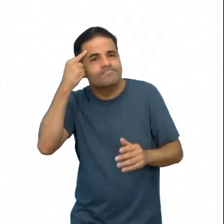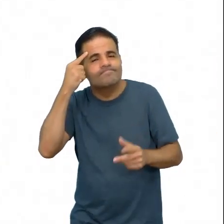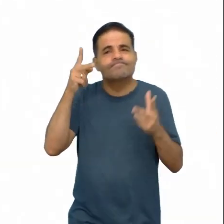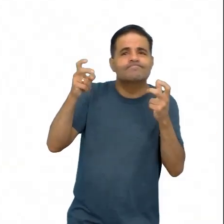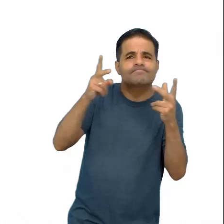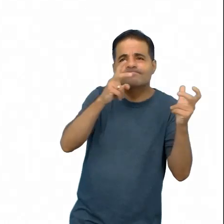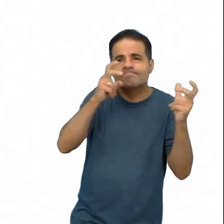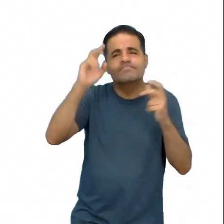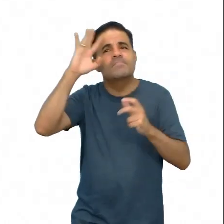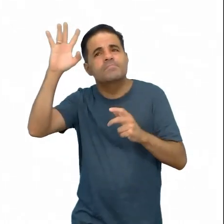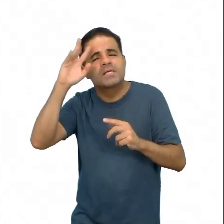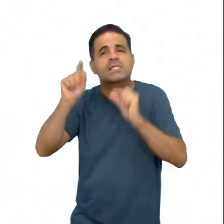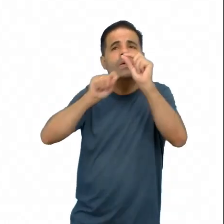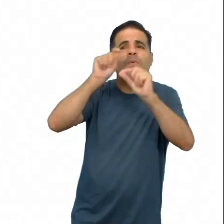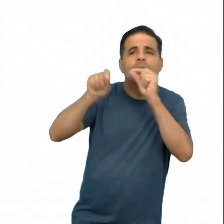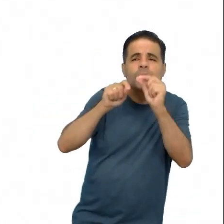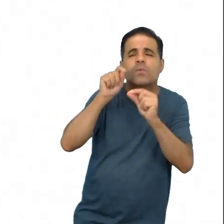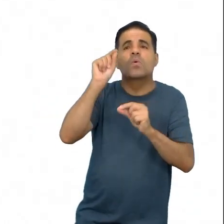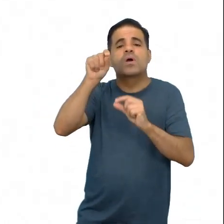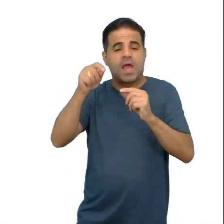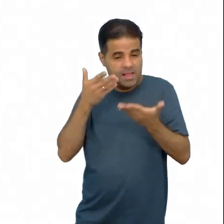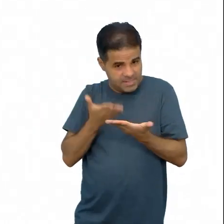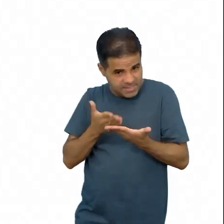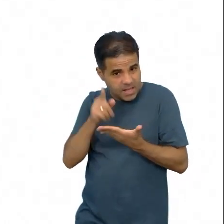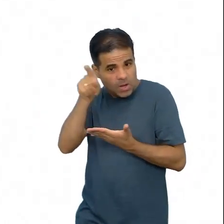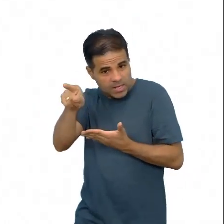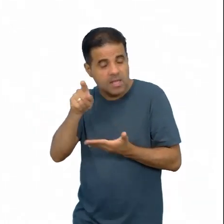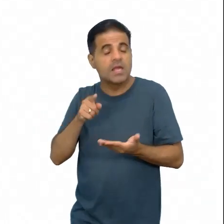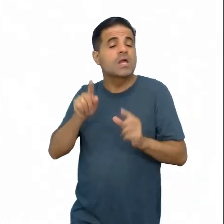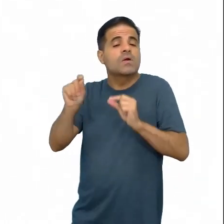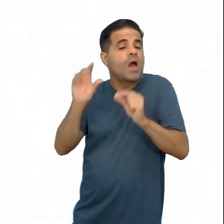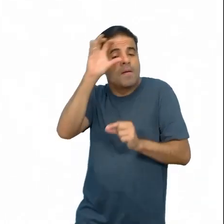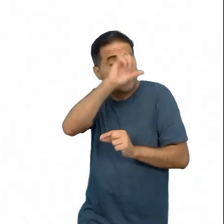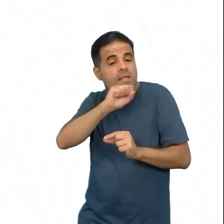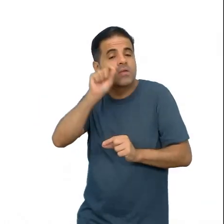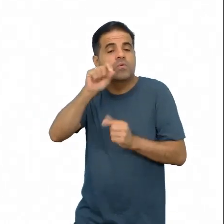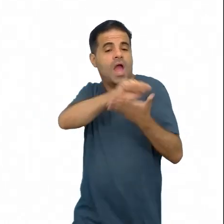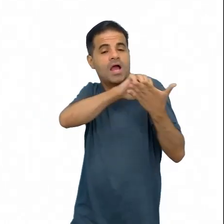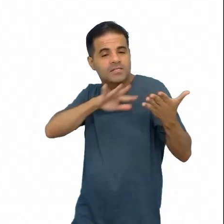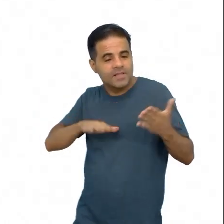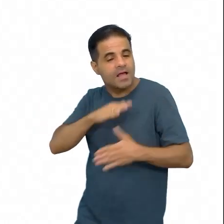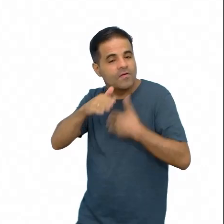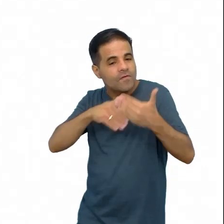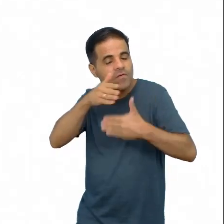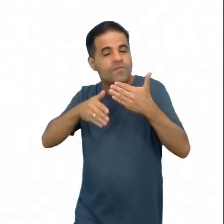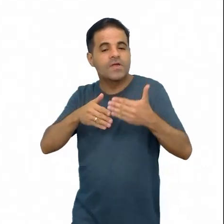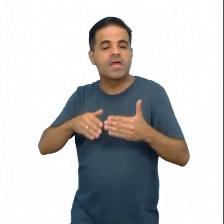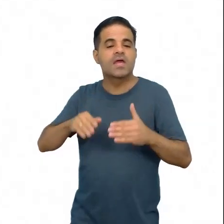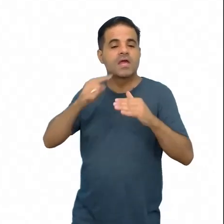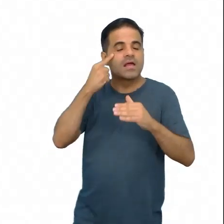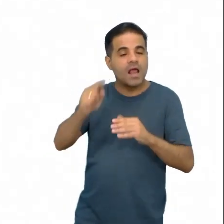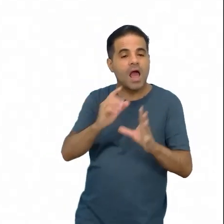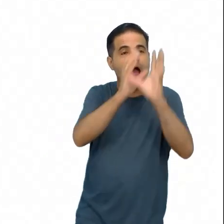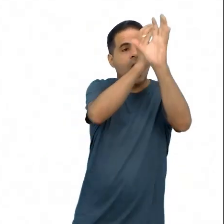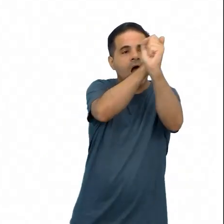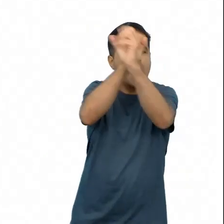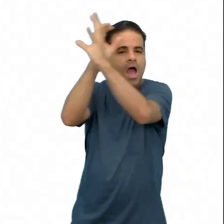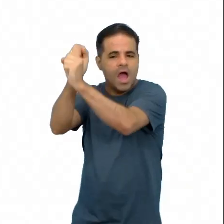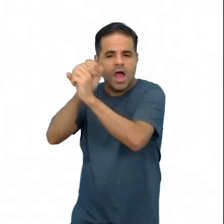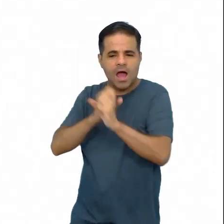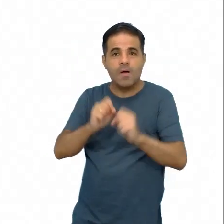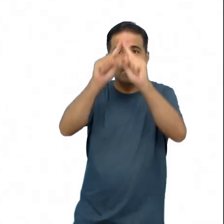conjecturas para a gente pensar a respeito dela. Ó, nesta aula, vamos estudar em atividades envolvendo a pavimentação de polígonos, ladrilhamento de